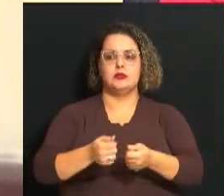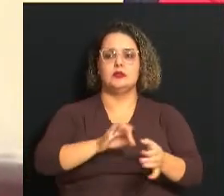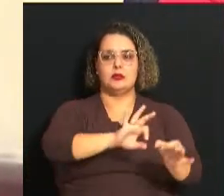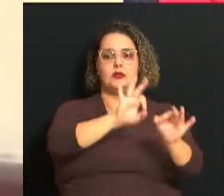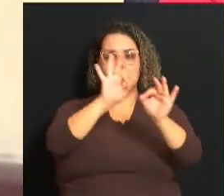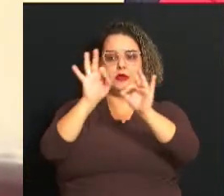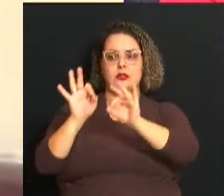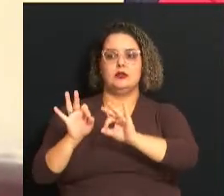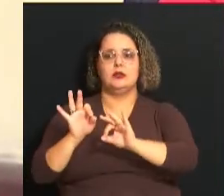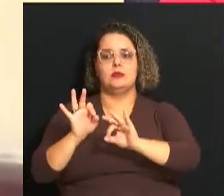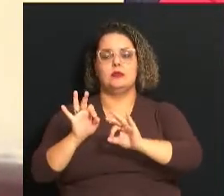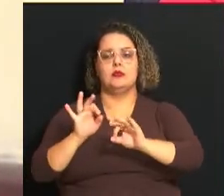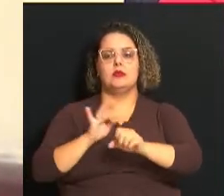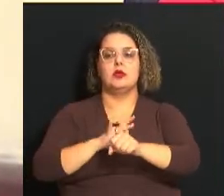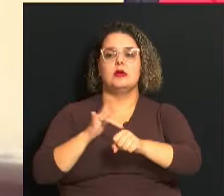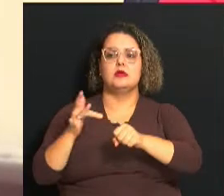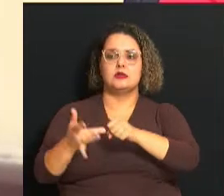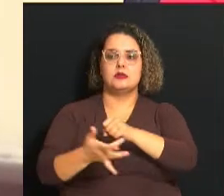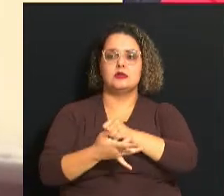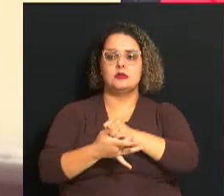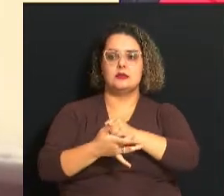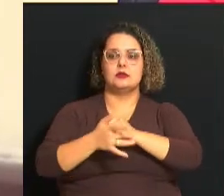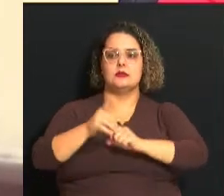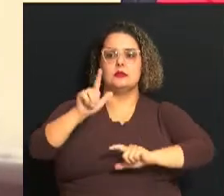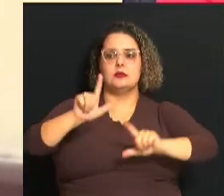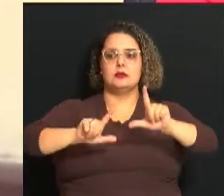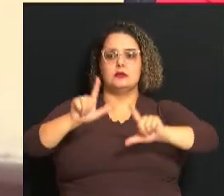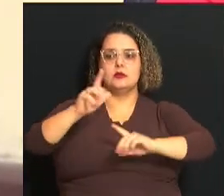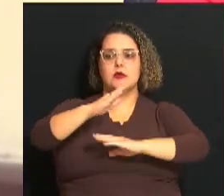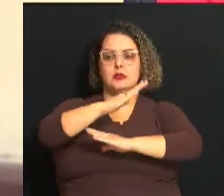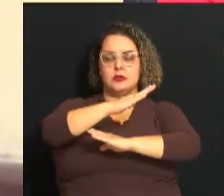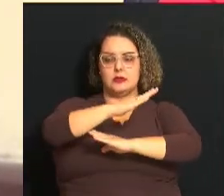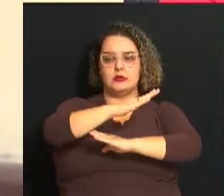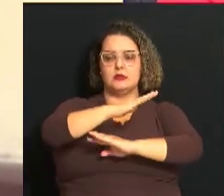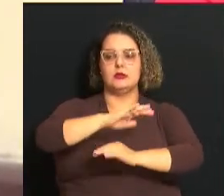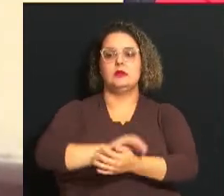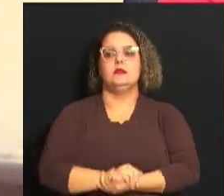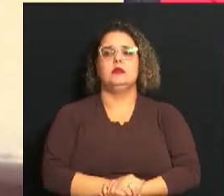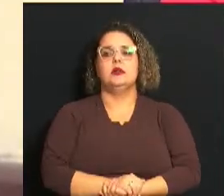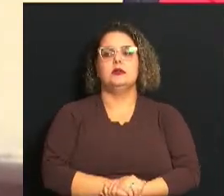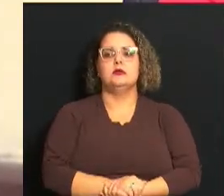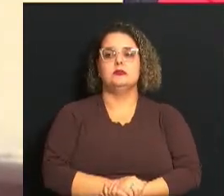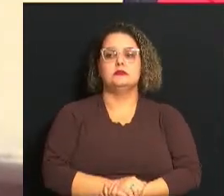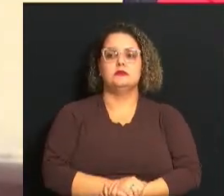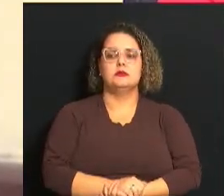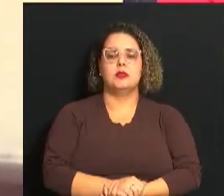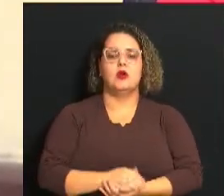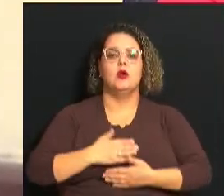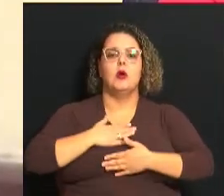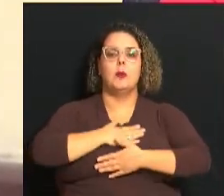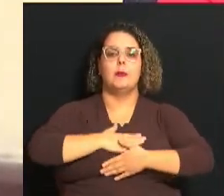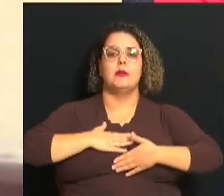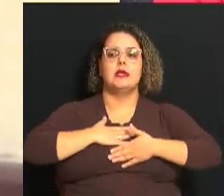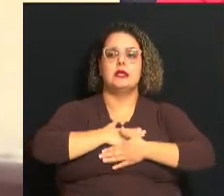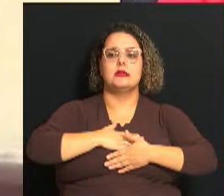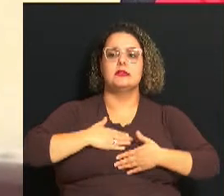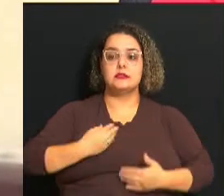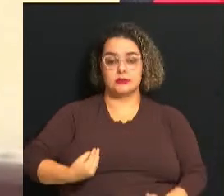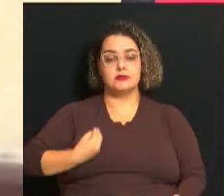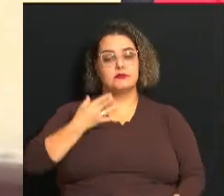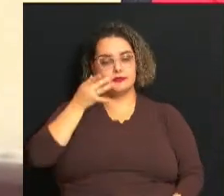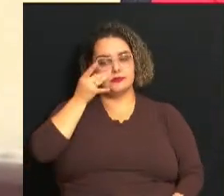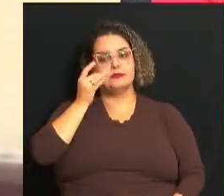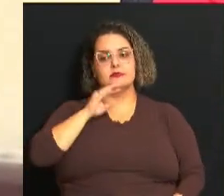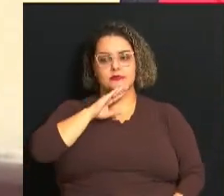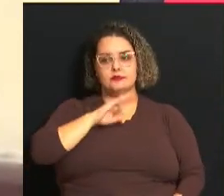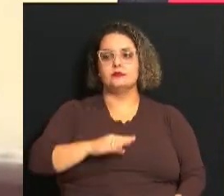acompanham pelas redes sociais pelos canais da cama é Vai ser um prazer muito grande Tá aqui nessa tarde